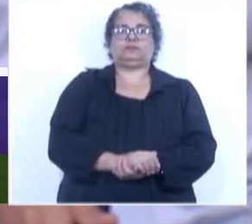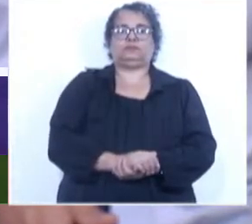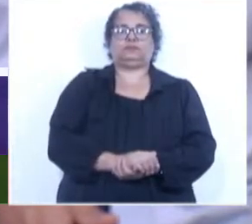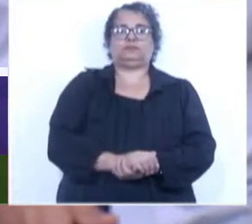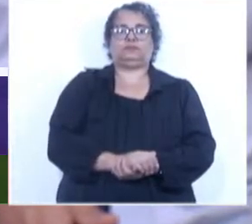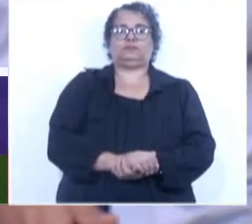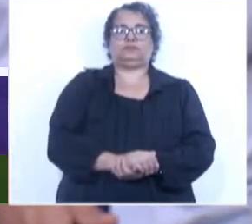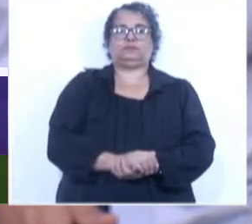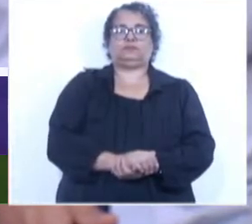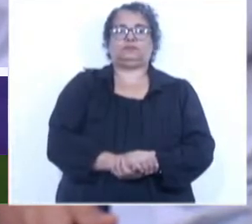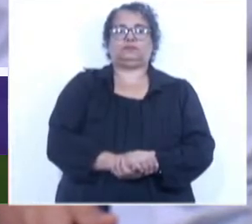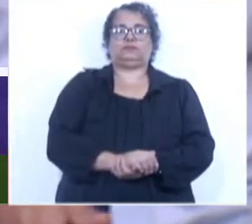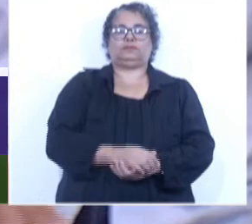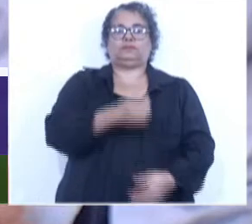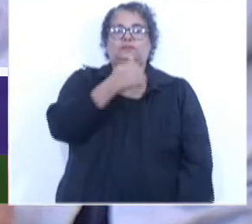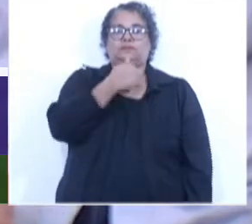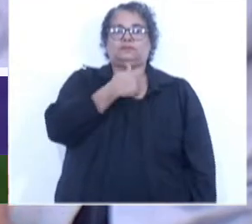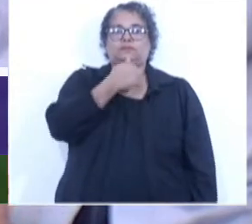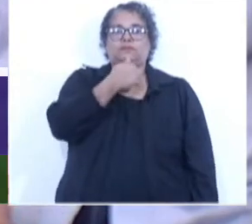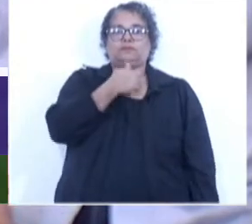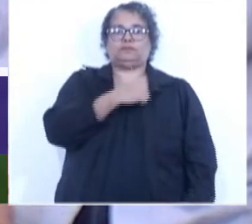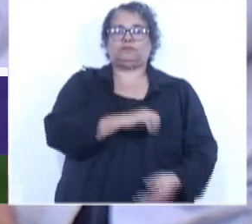Vereador Antônio Augusto